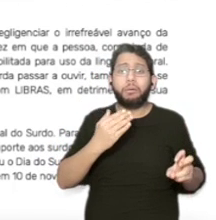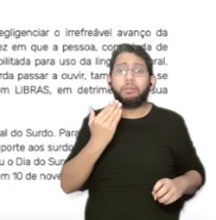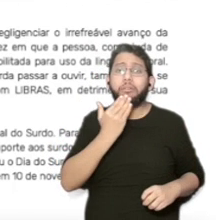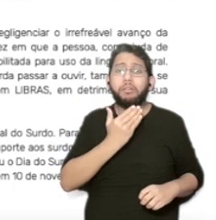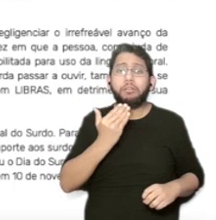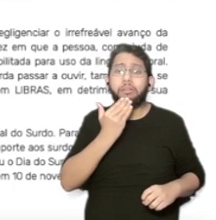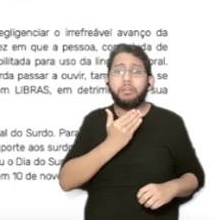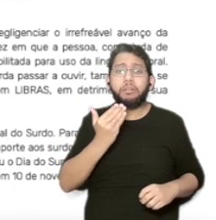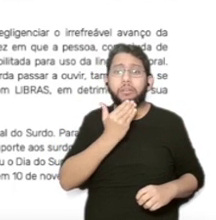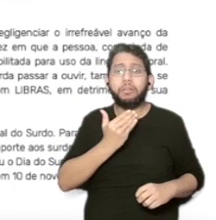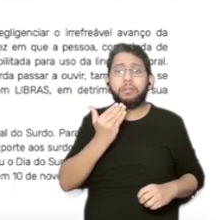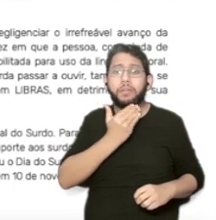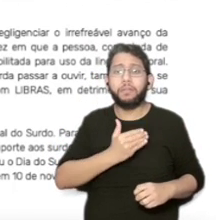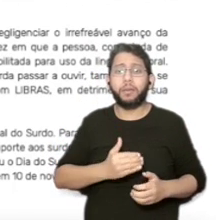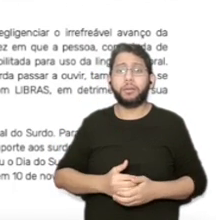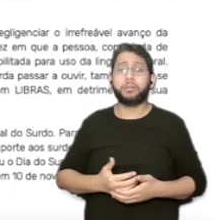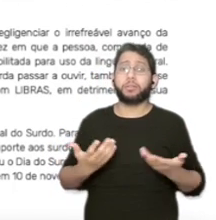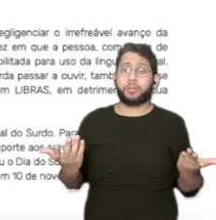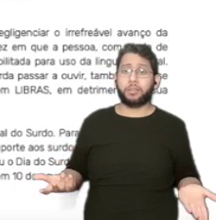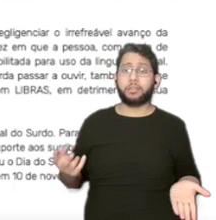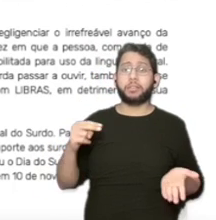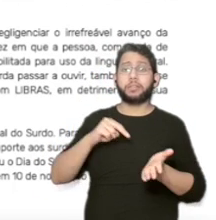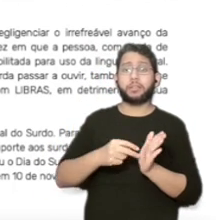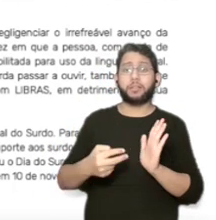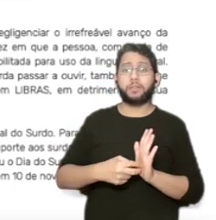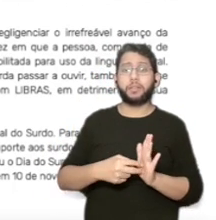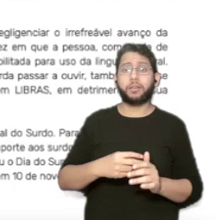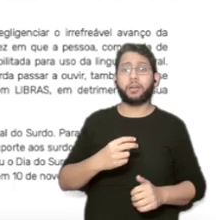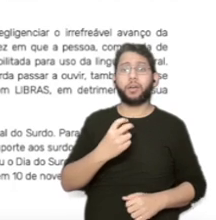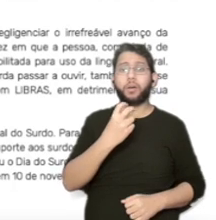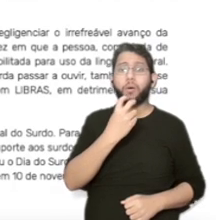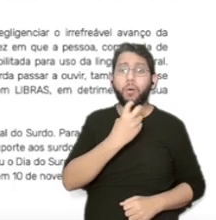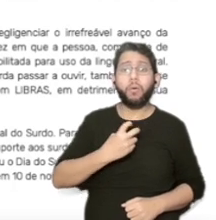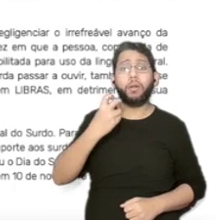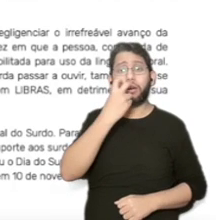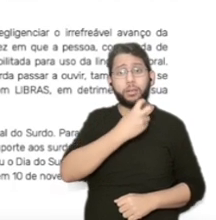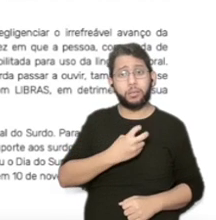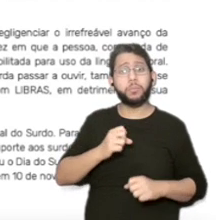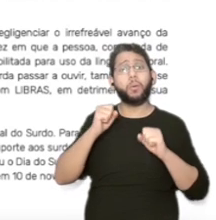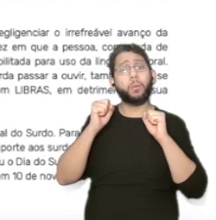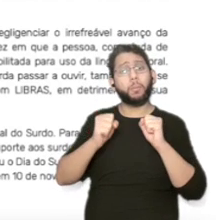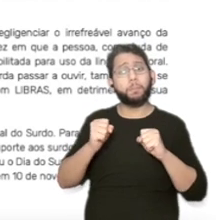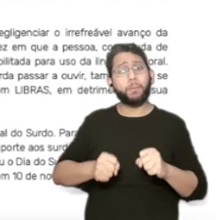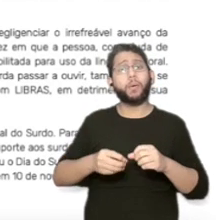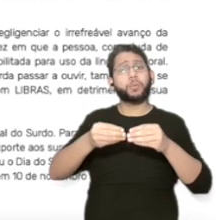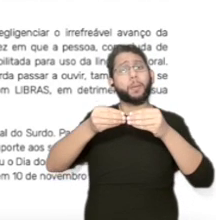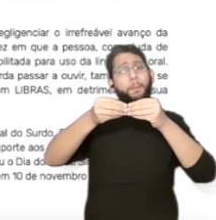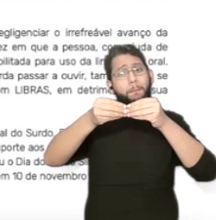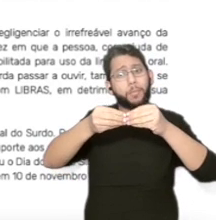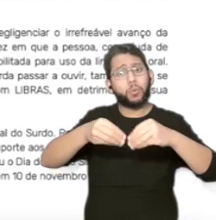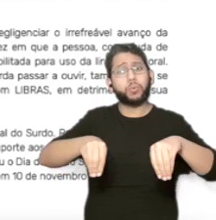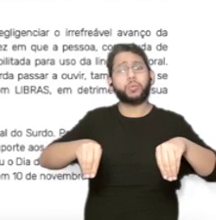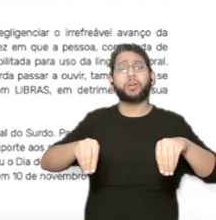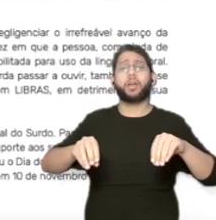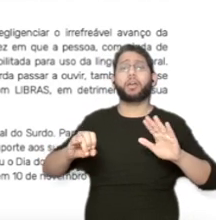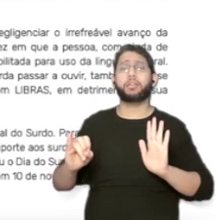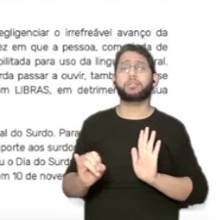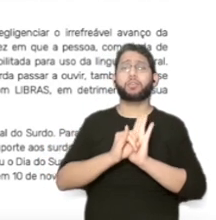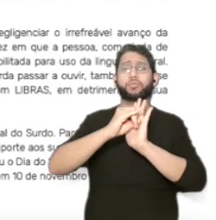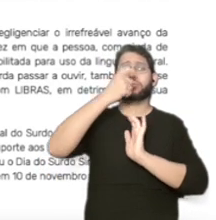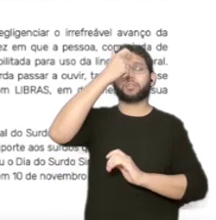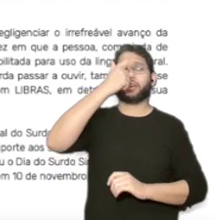marcado por alguma coisa que te falta ou por um defeito. Eu acho que essas são as principais sequelas aí do